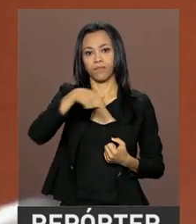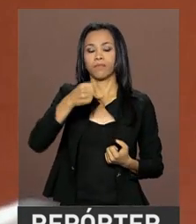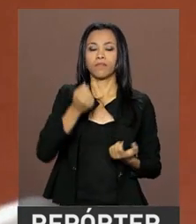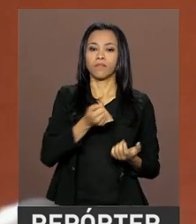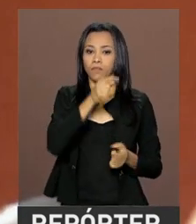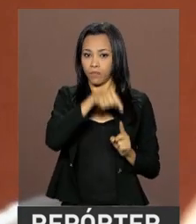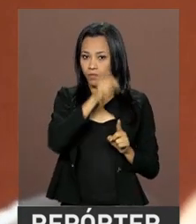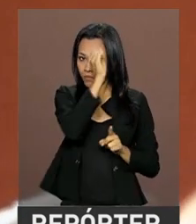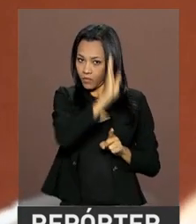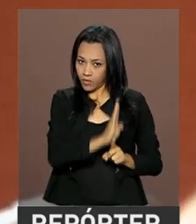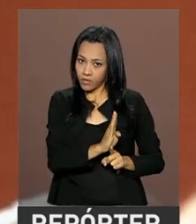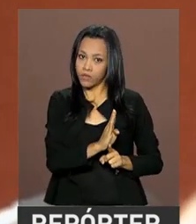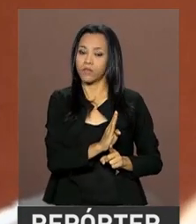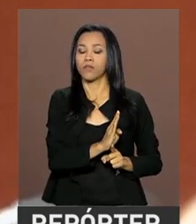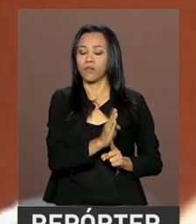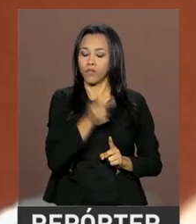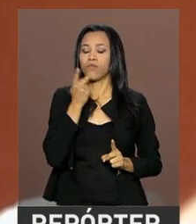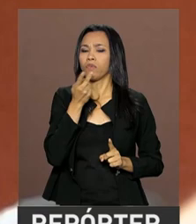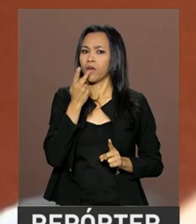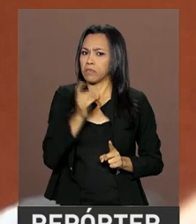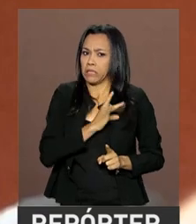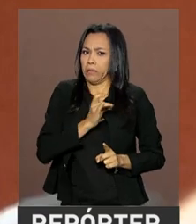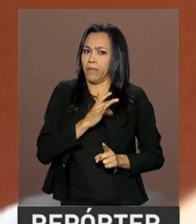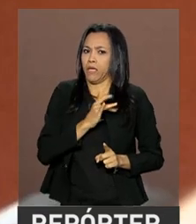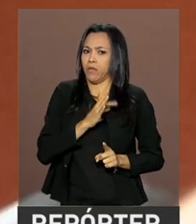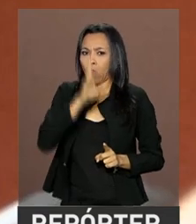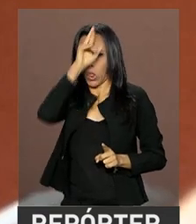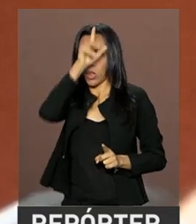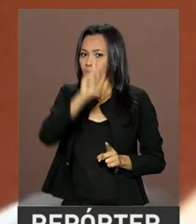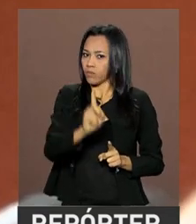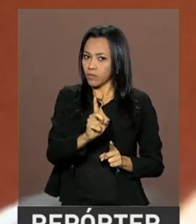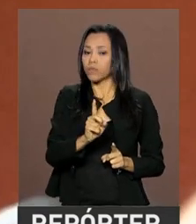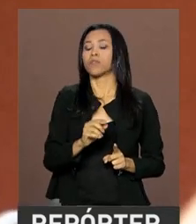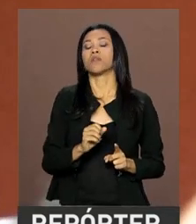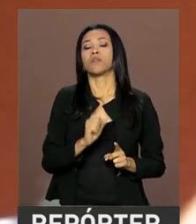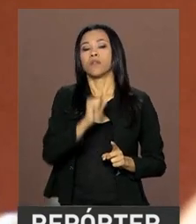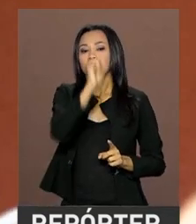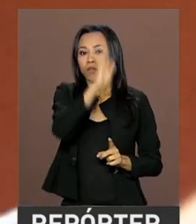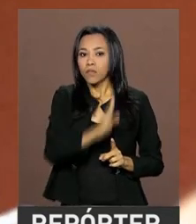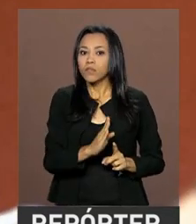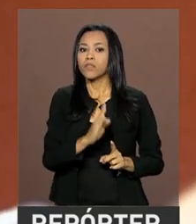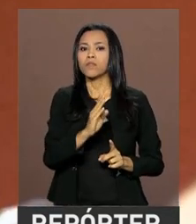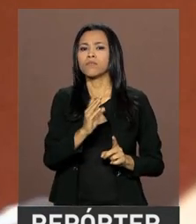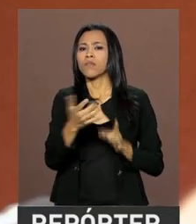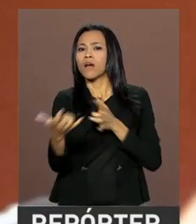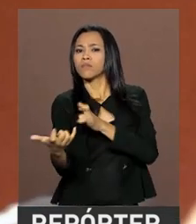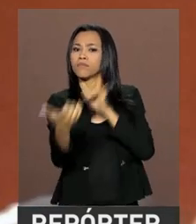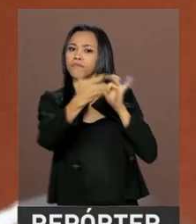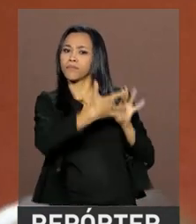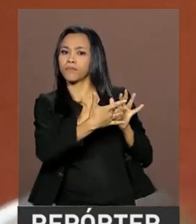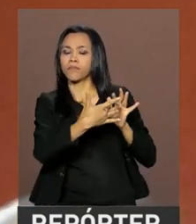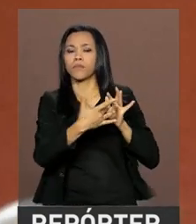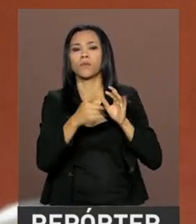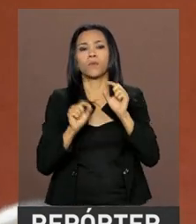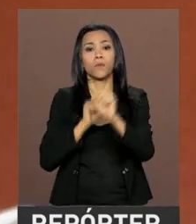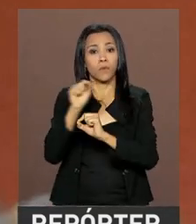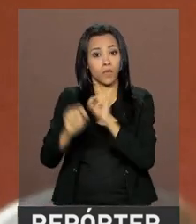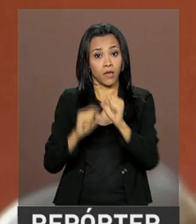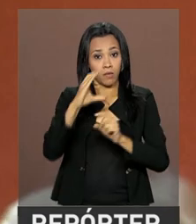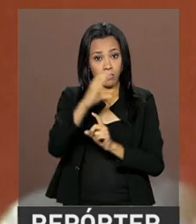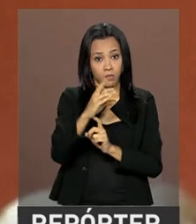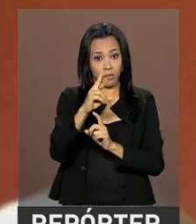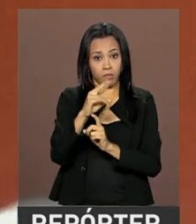Brasil digo sem medo de errar está deixando para trás uma Severa crise de